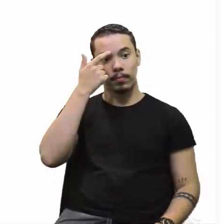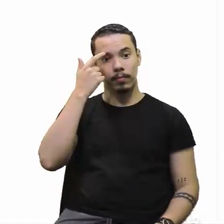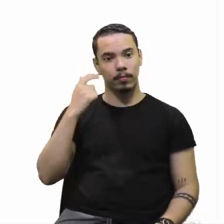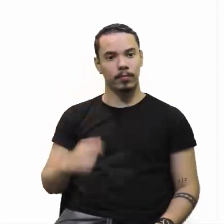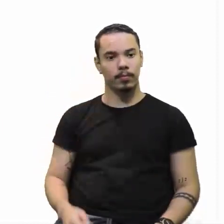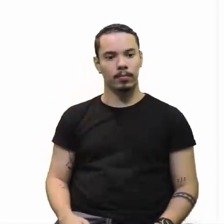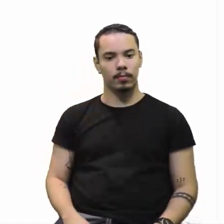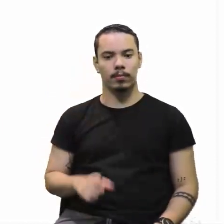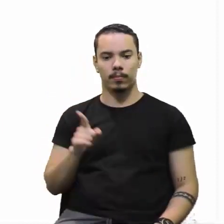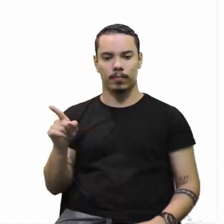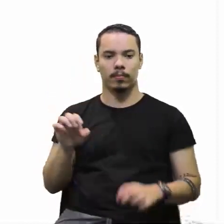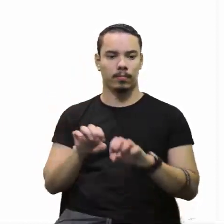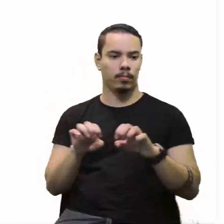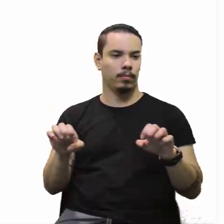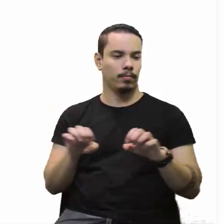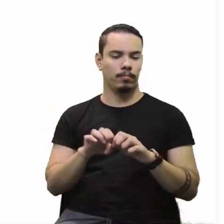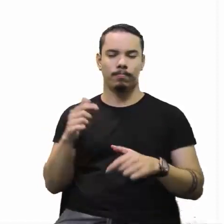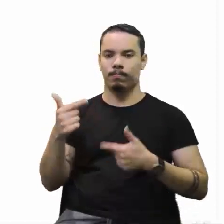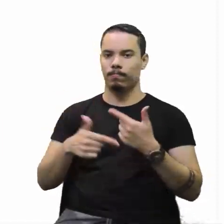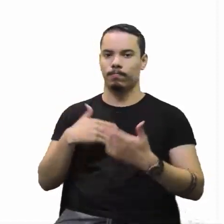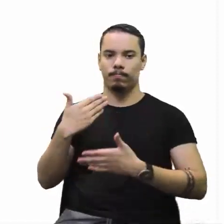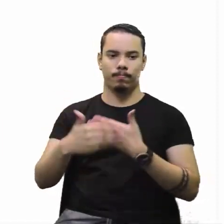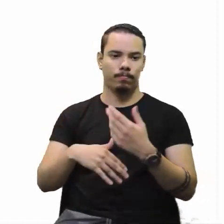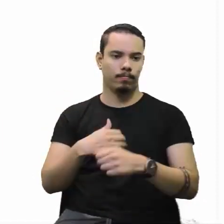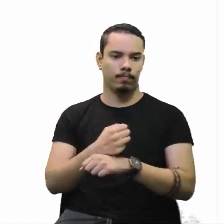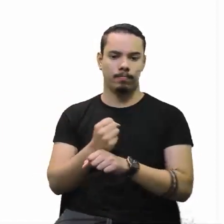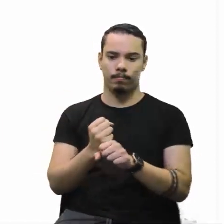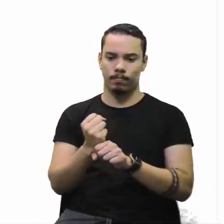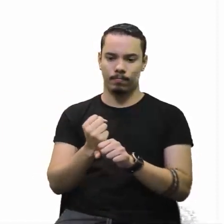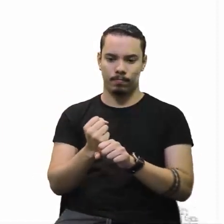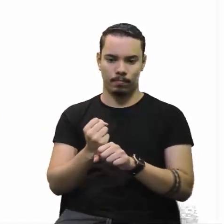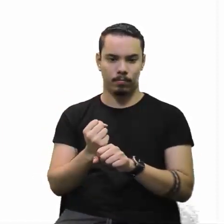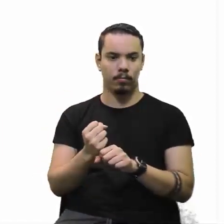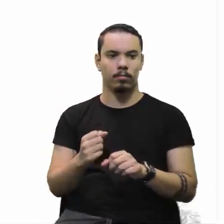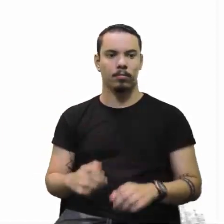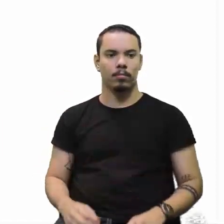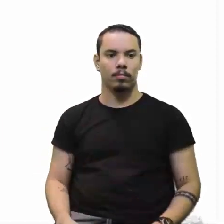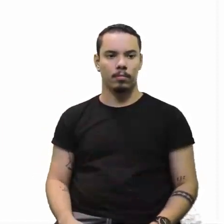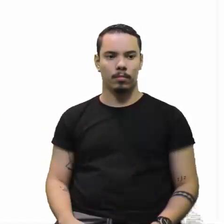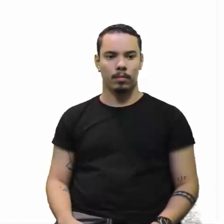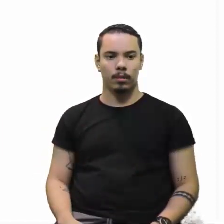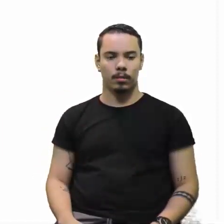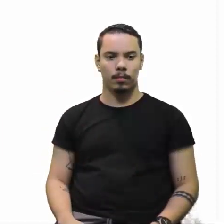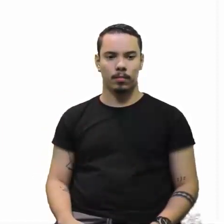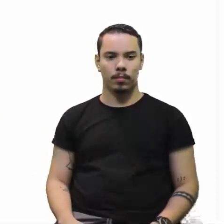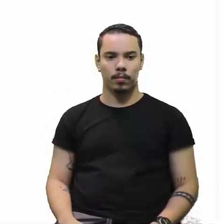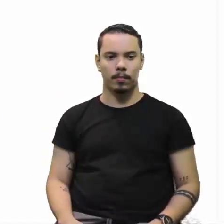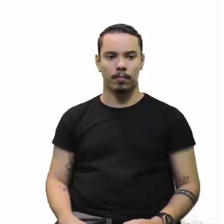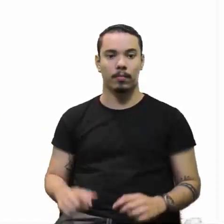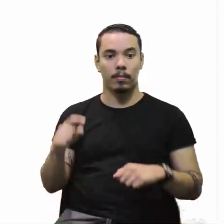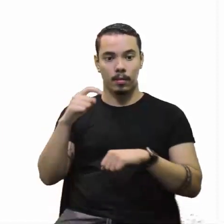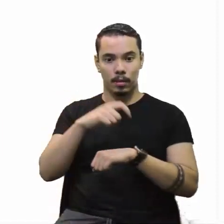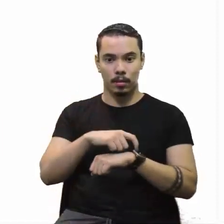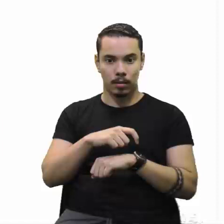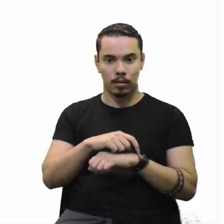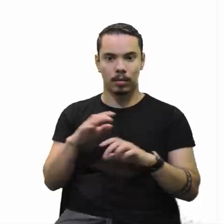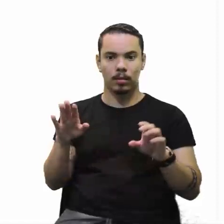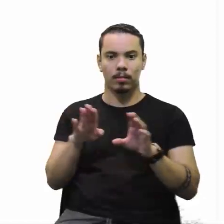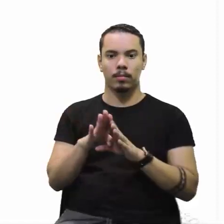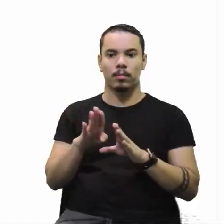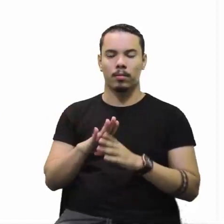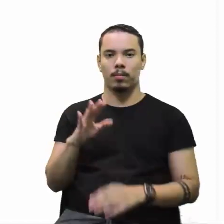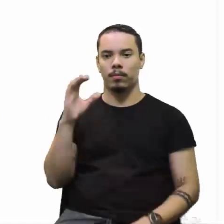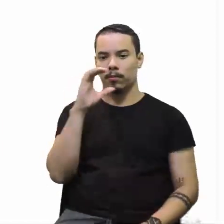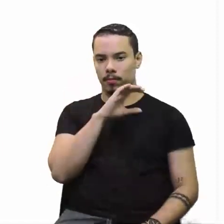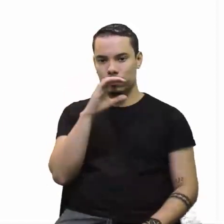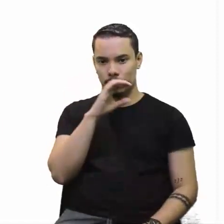Essa equação já é trabalhada há muito tempo. De qualquer forma, a frequência está relacionada com tempo e lambda é comprimento, né? Velocidade